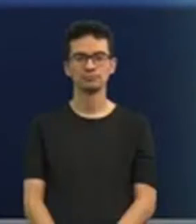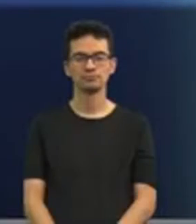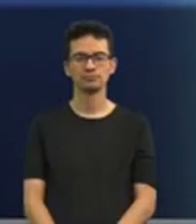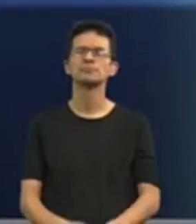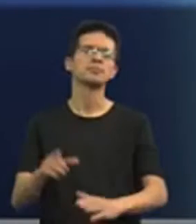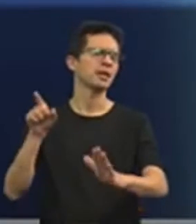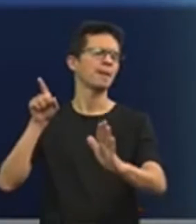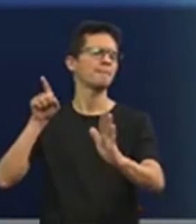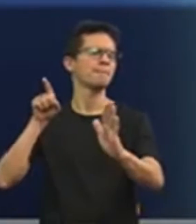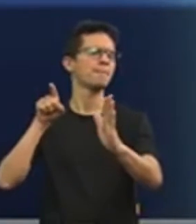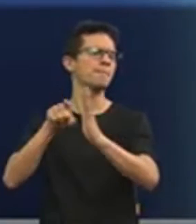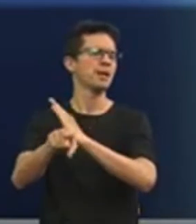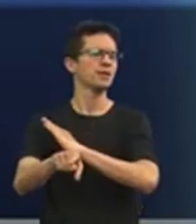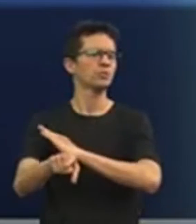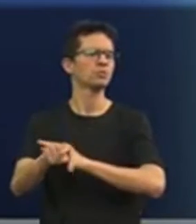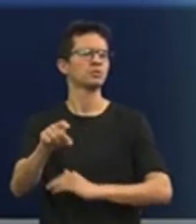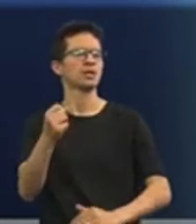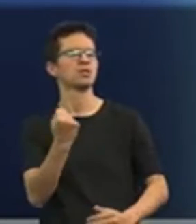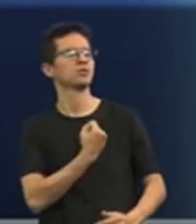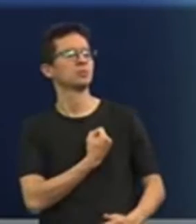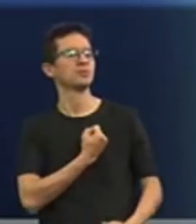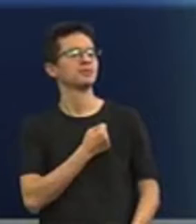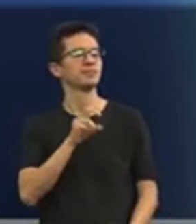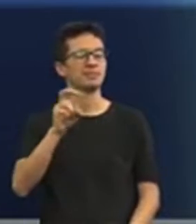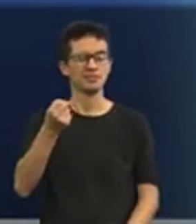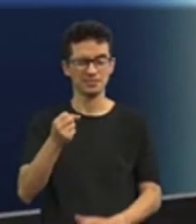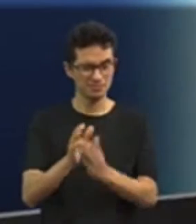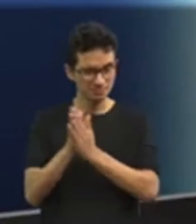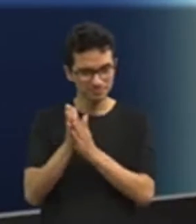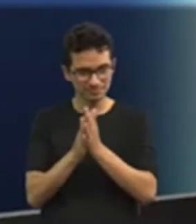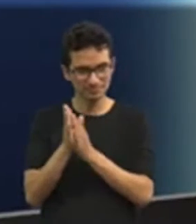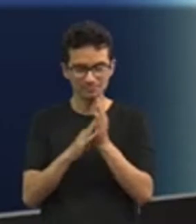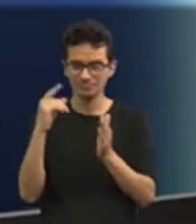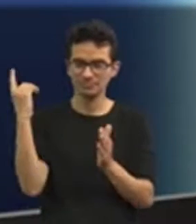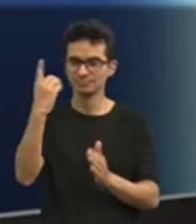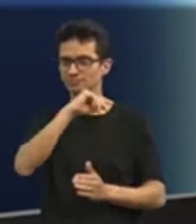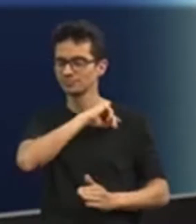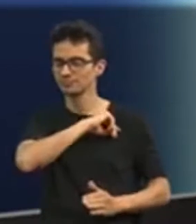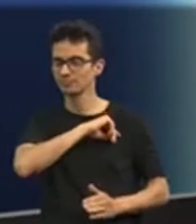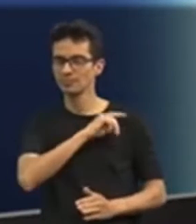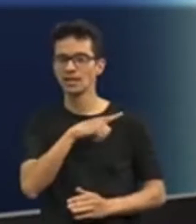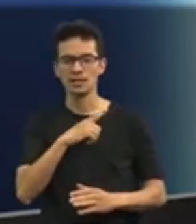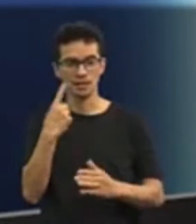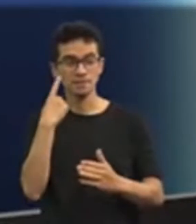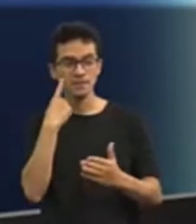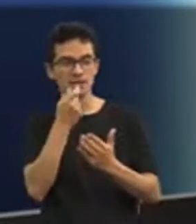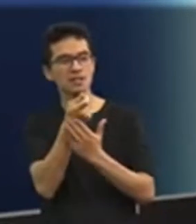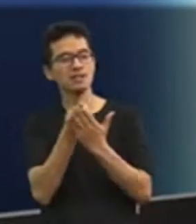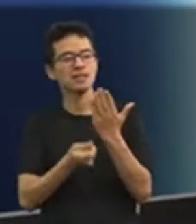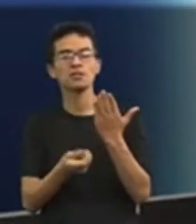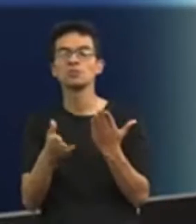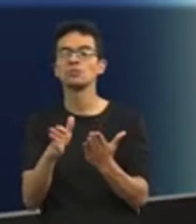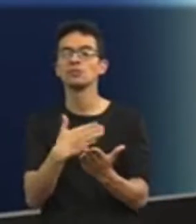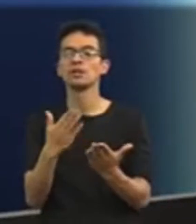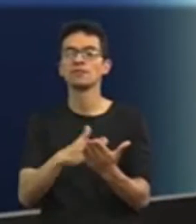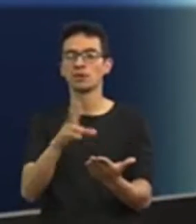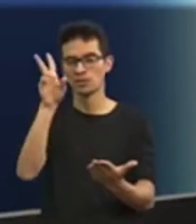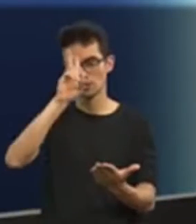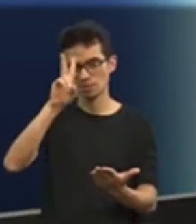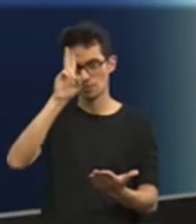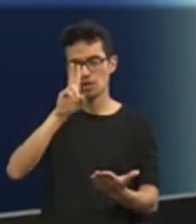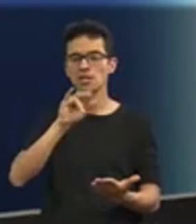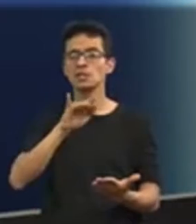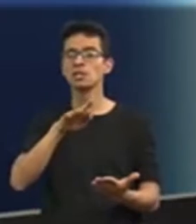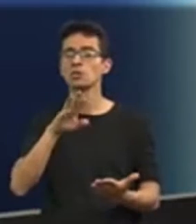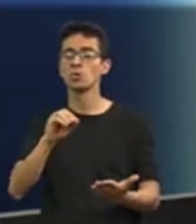e é tão nº 58 bom a questão 58 gente tem um trechinho aí do livro História do